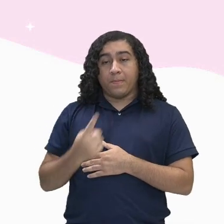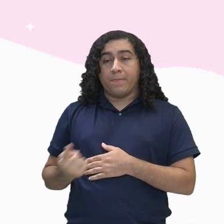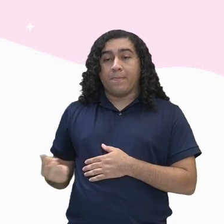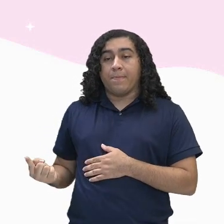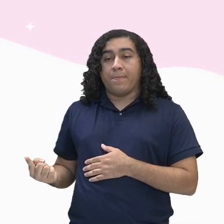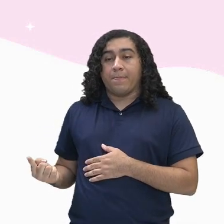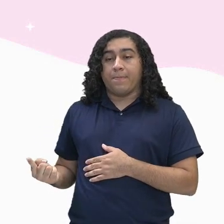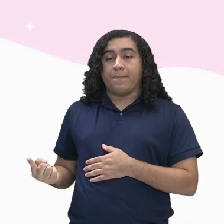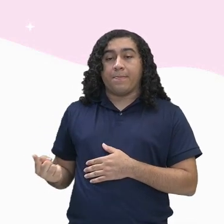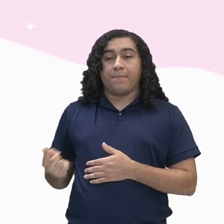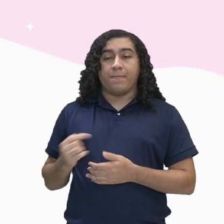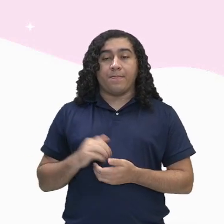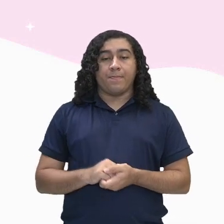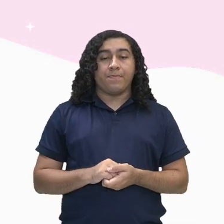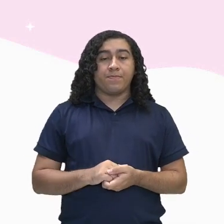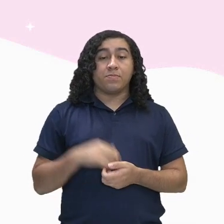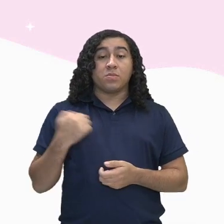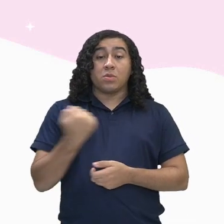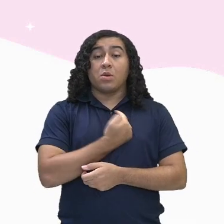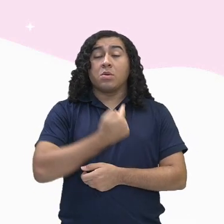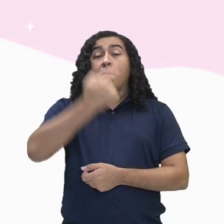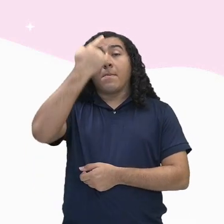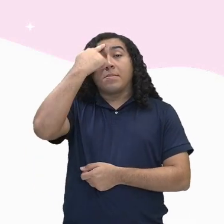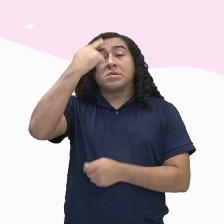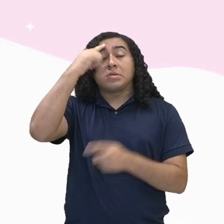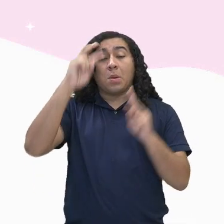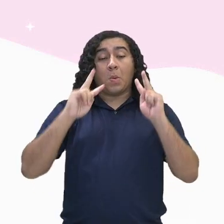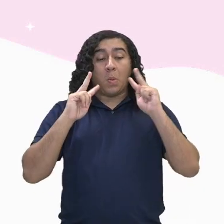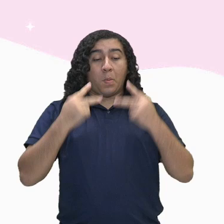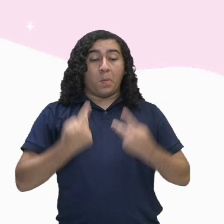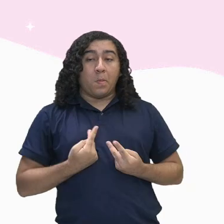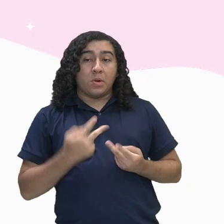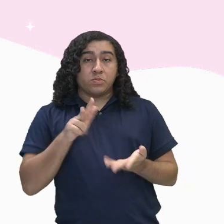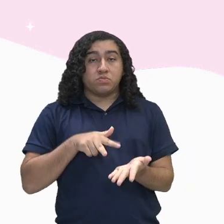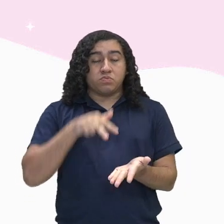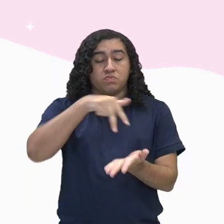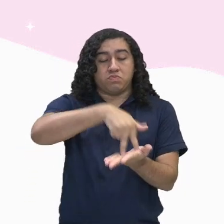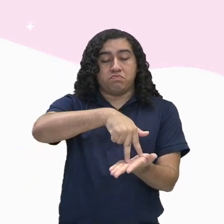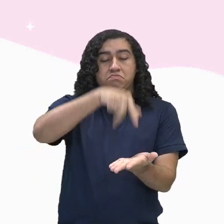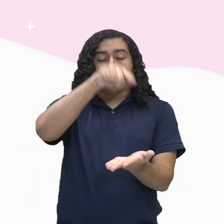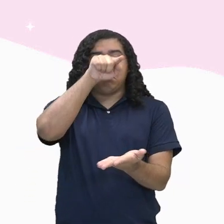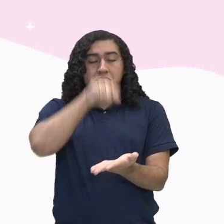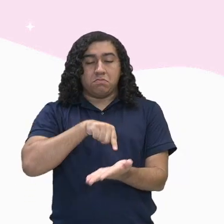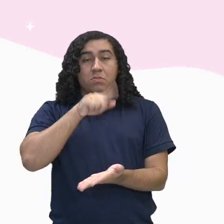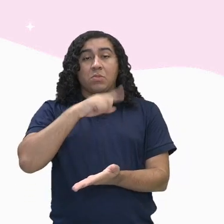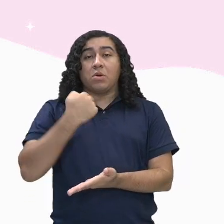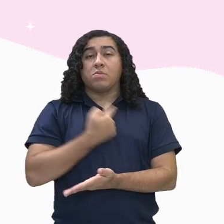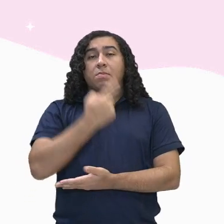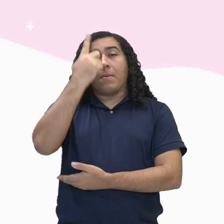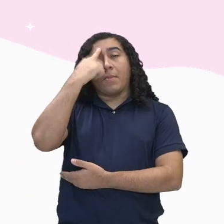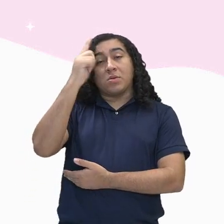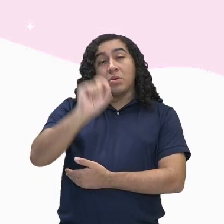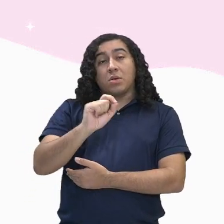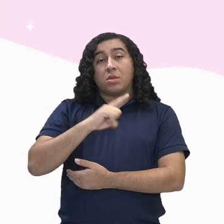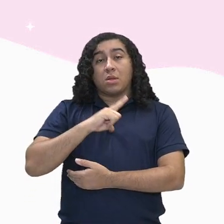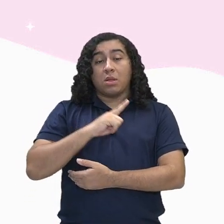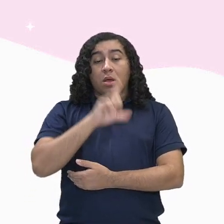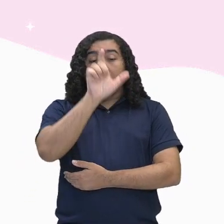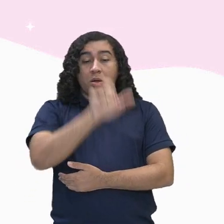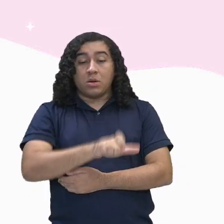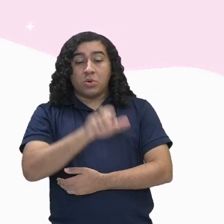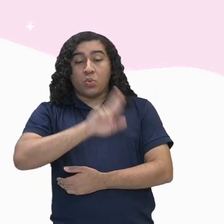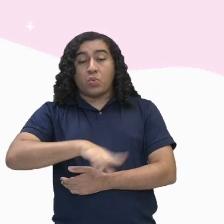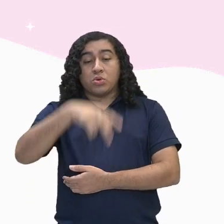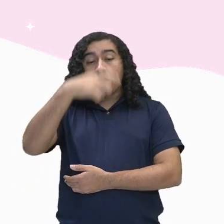Quando pensamos no ser humano, normalmente pensamos em um ser que utiliza tanto a